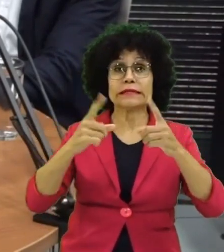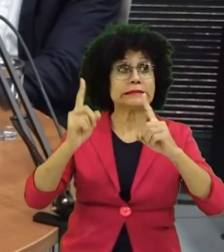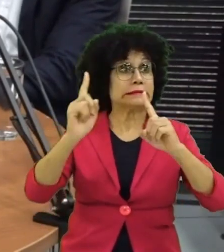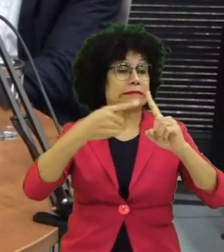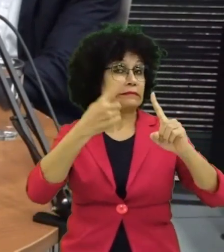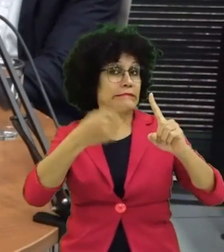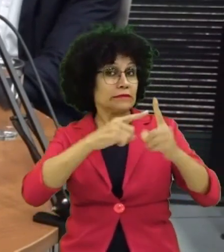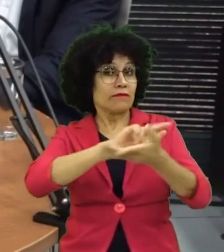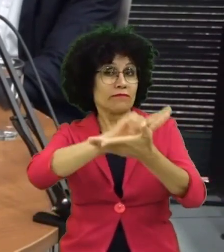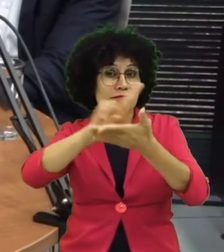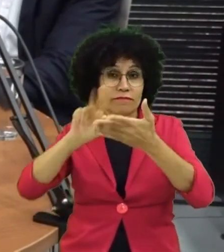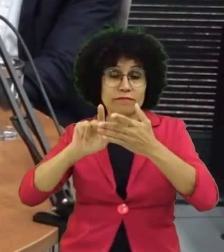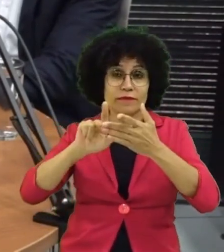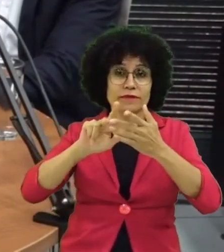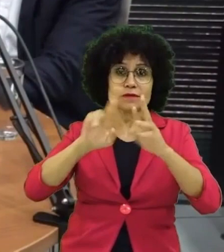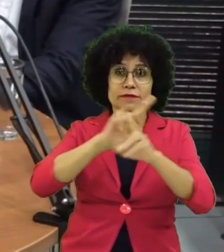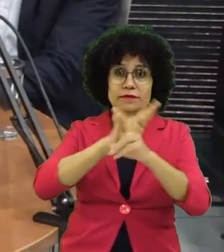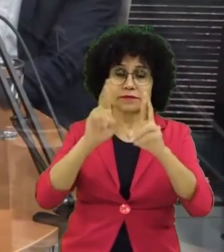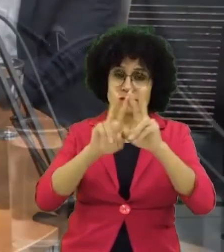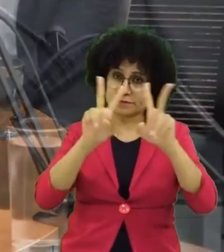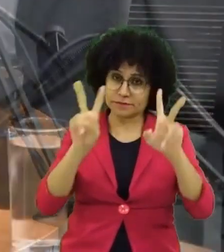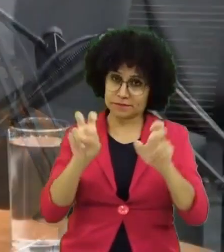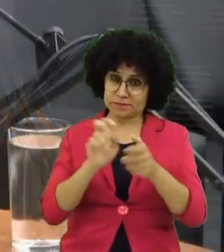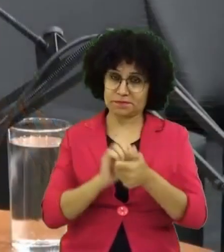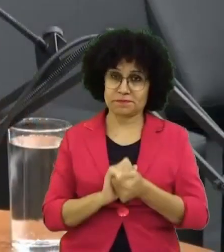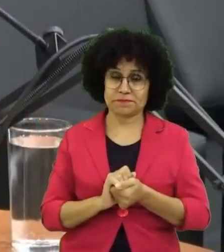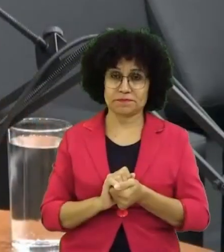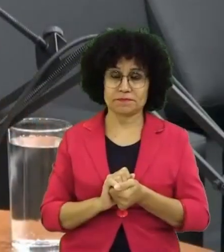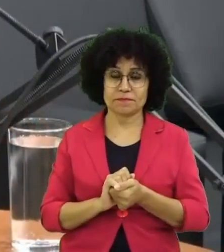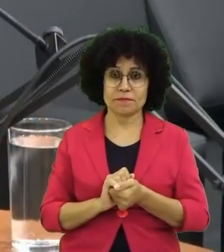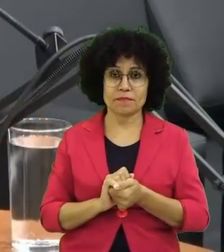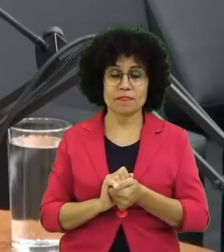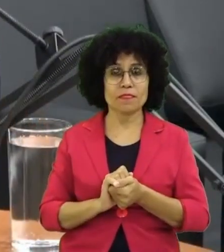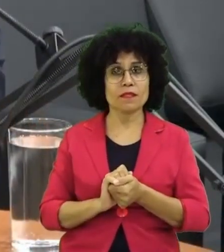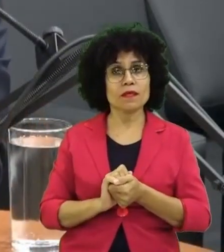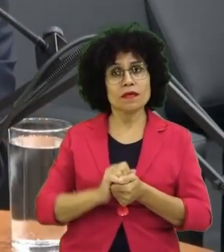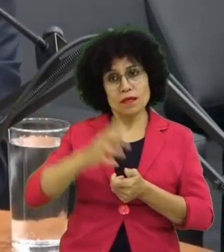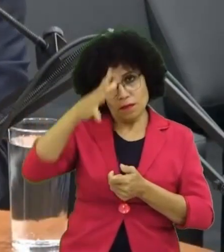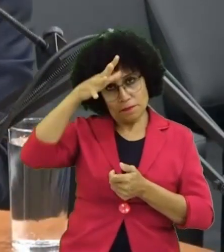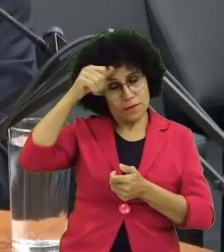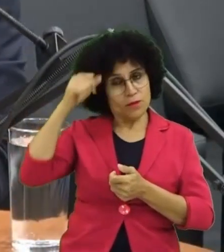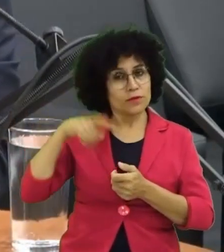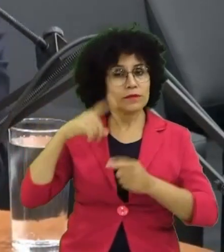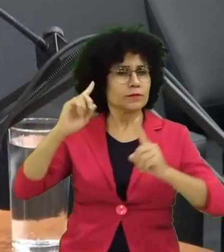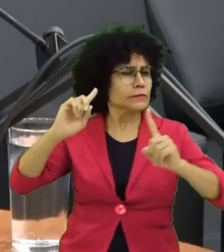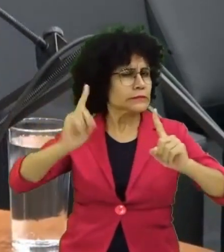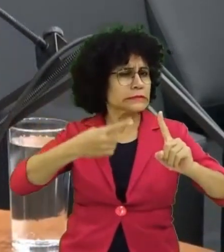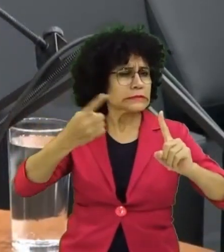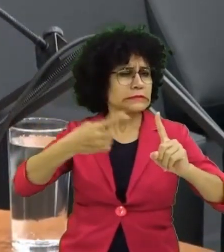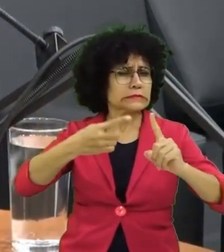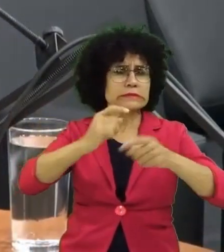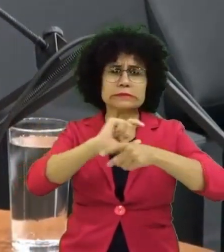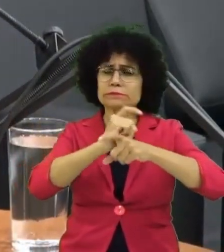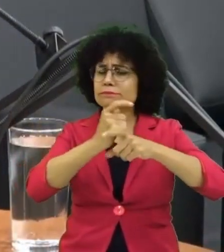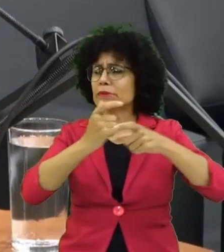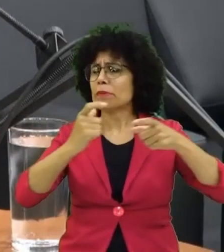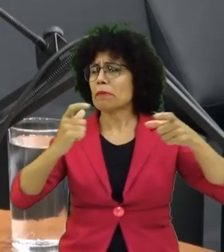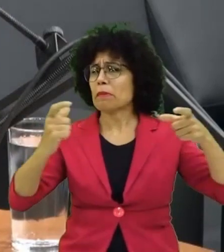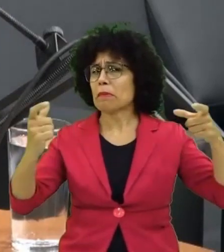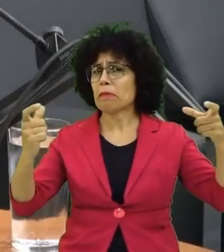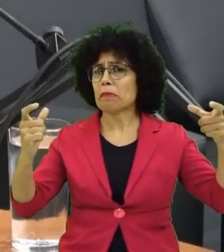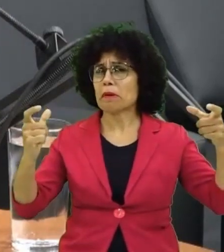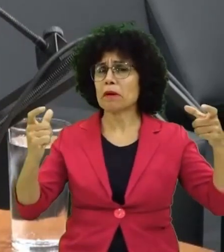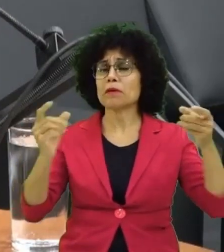em relação ao saneamento. Sem dúvida. O estado de Mato Grosso tem um desafio ainda maior, porque foi